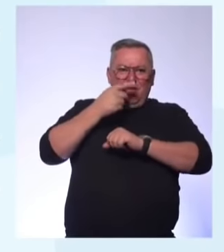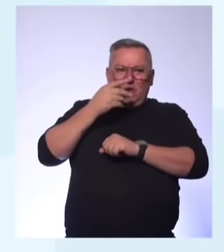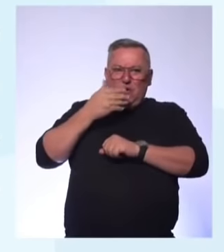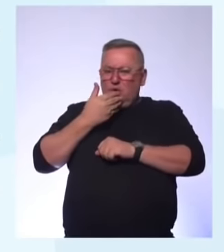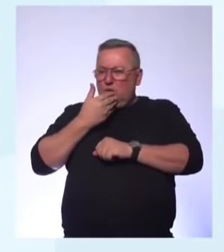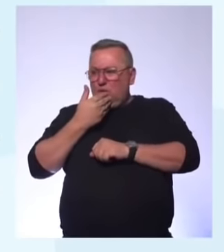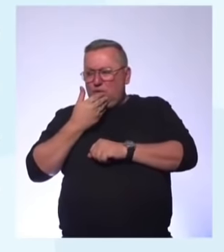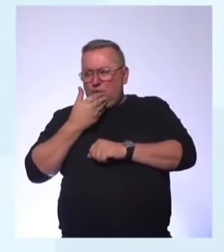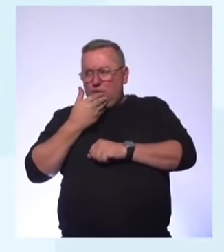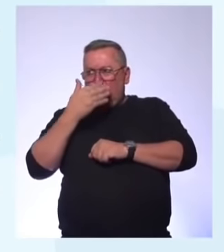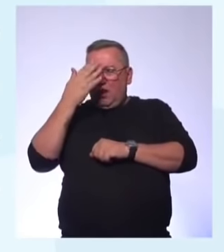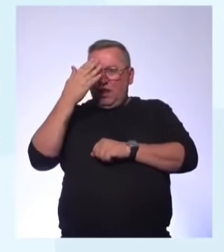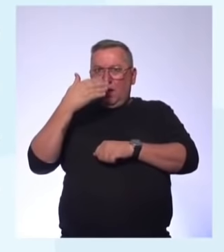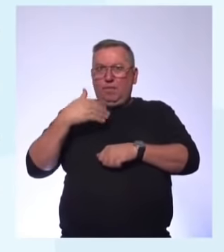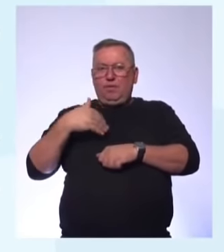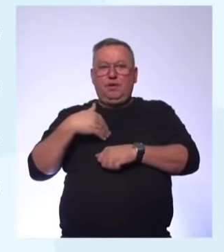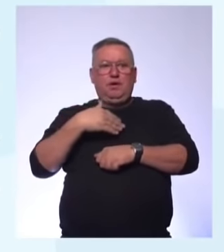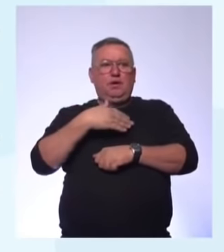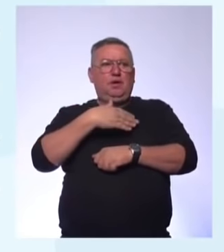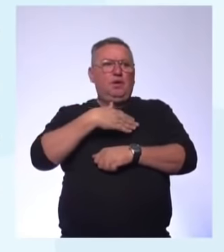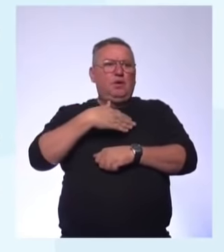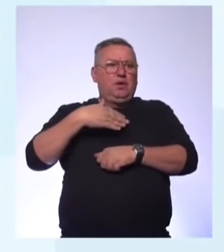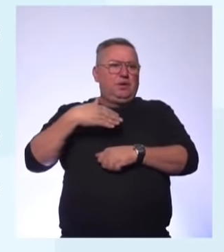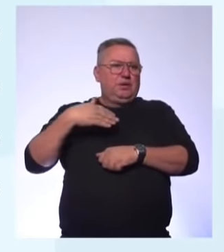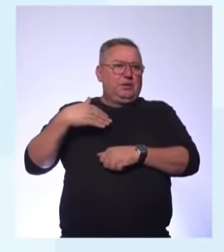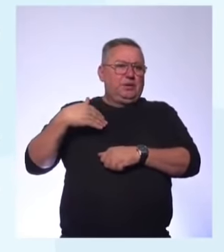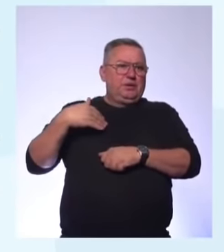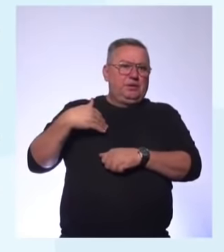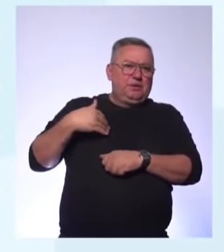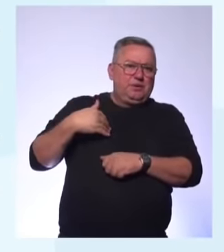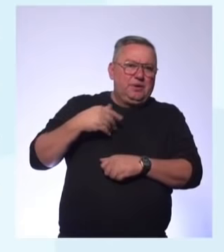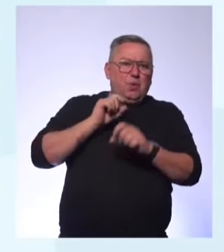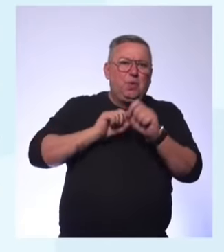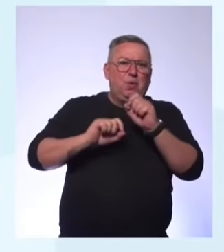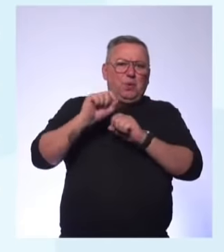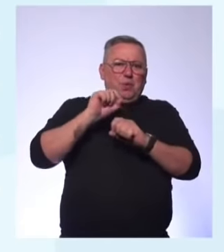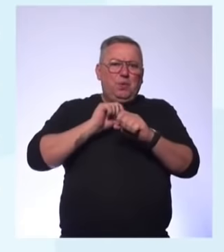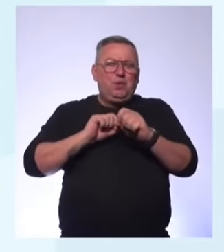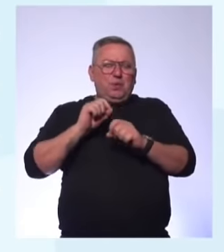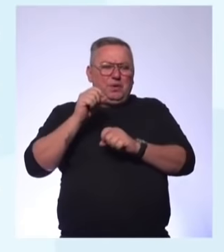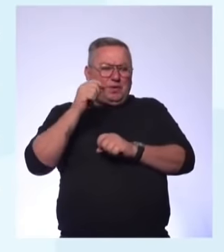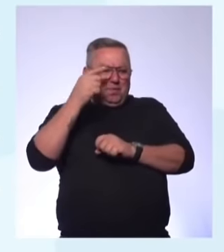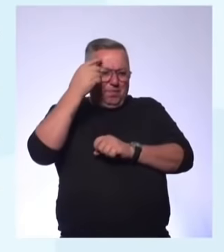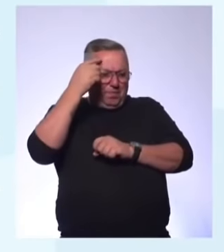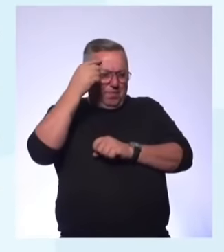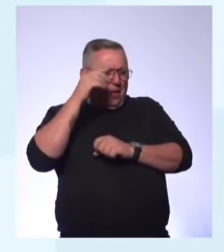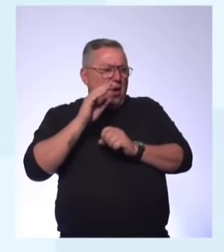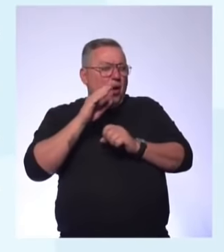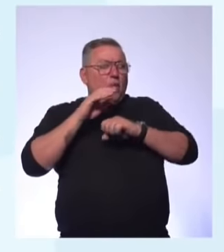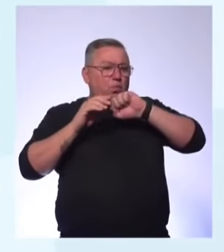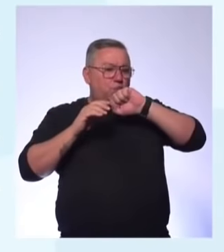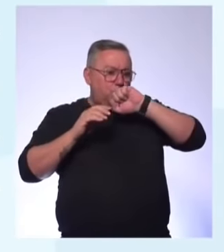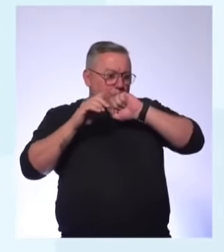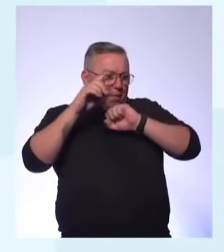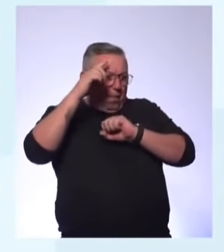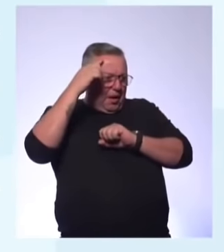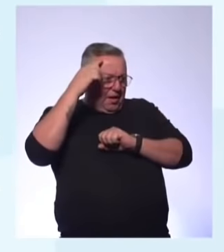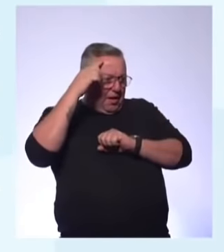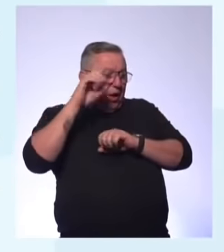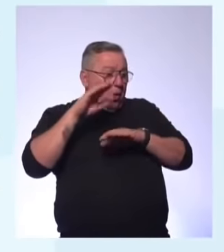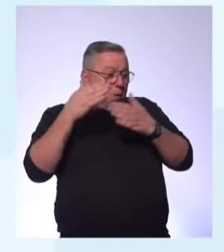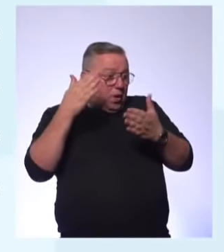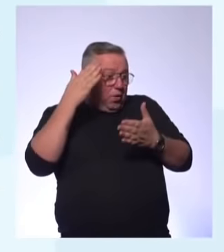dizia: Valha-me Deus! O que será que o bispo vai pensar quando